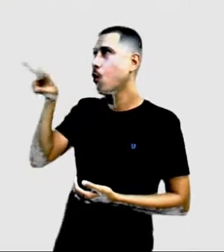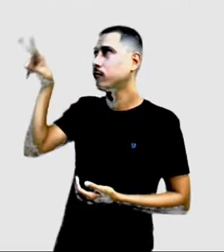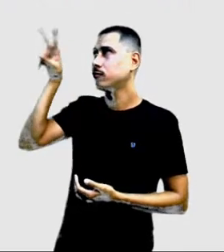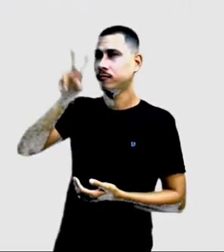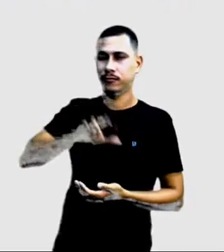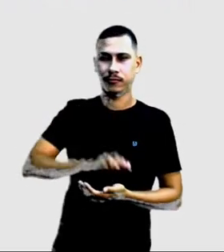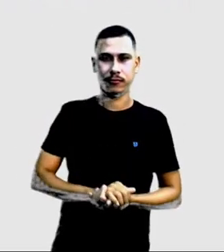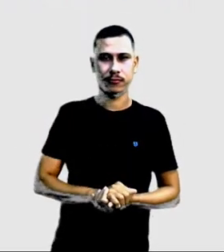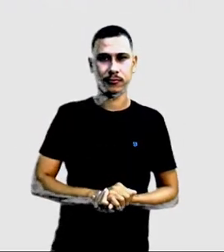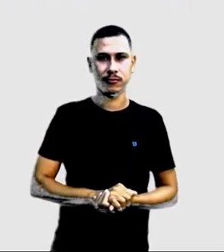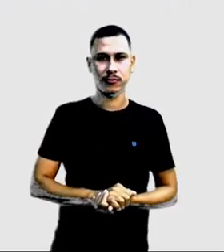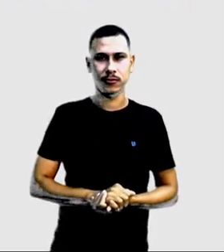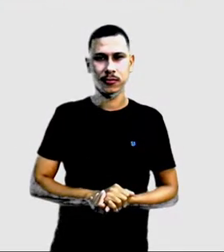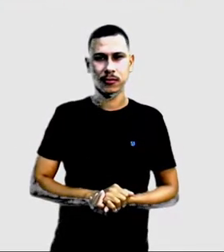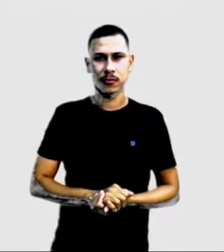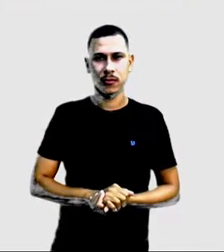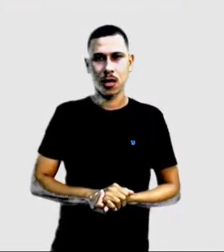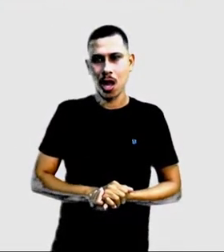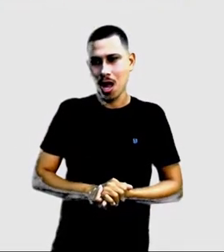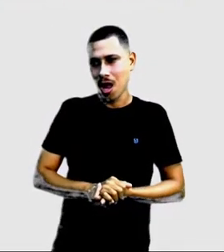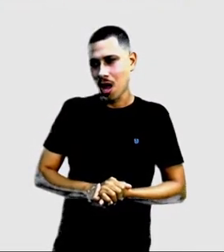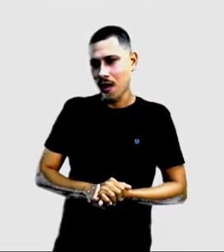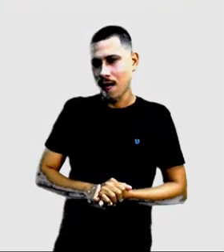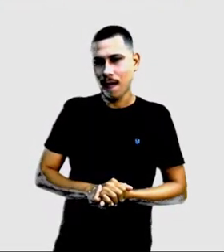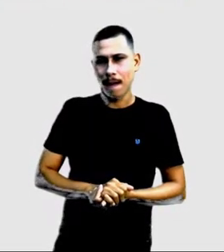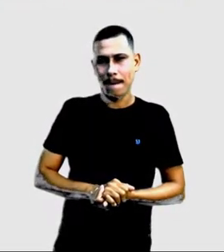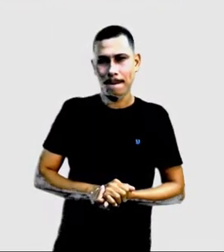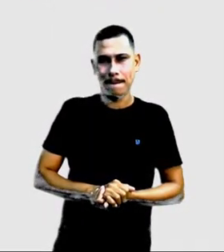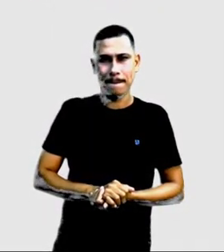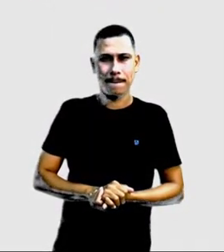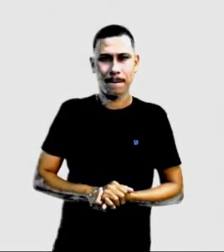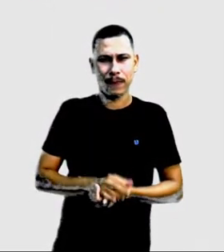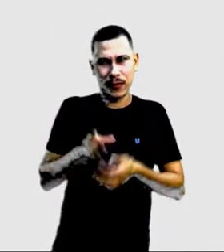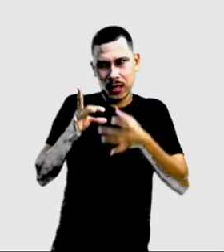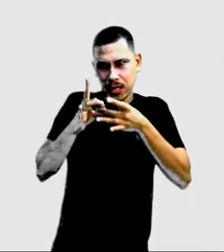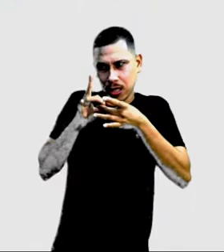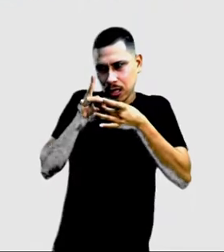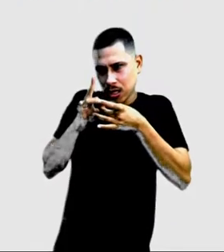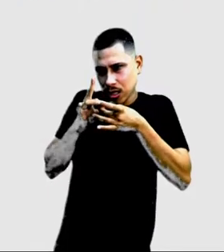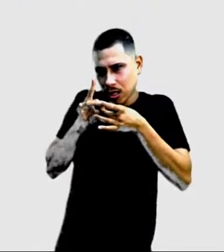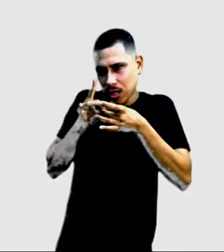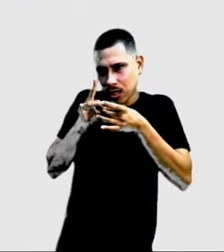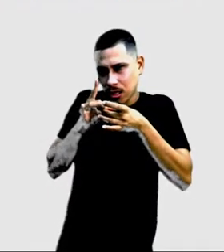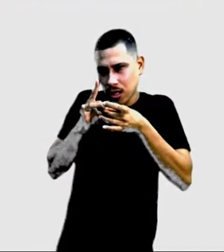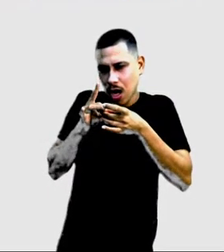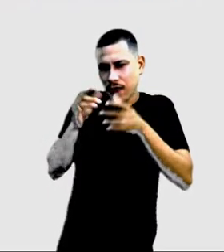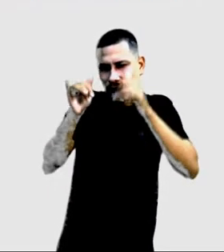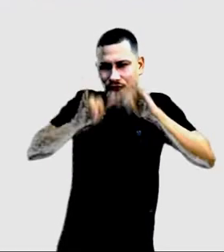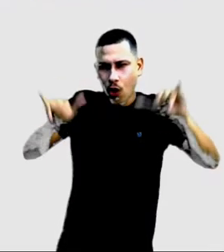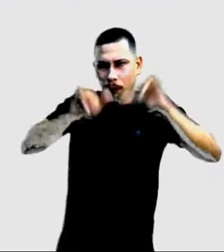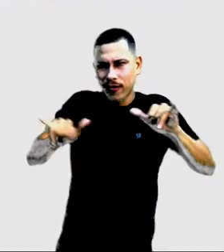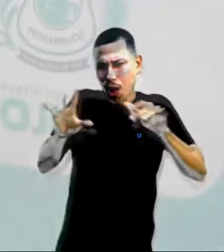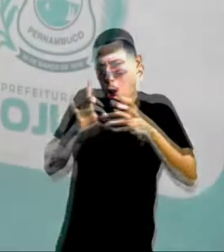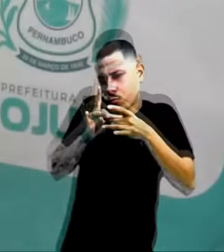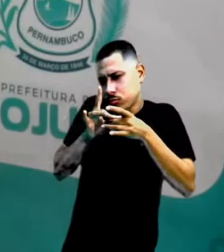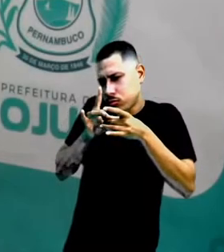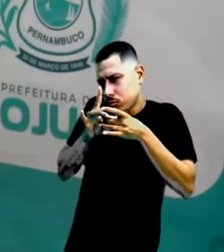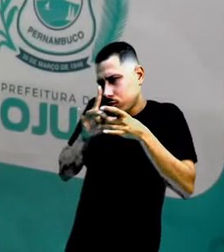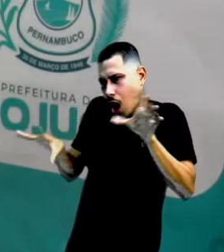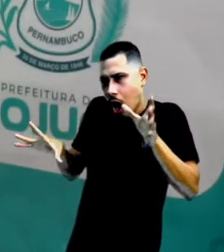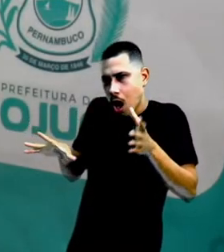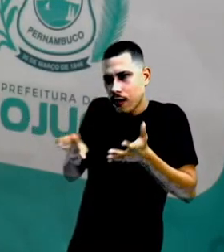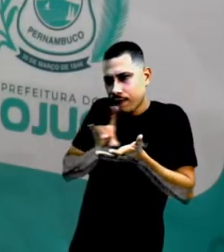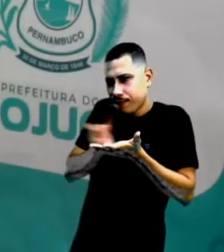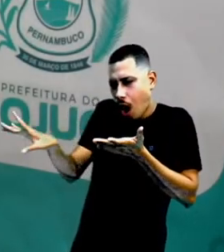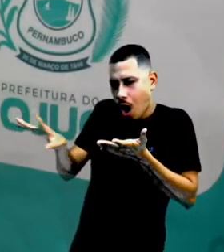bag. Deixar escapulir ou deixar passar alguma informação. Aquilo que você não